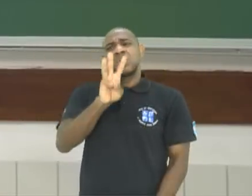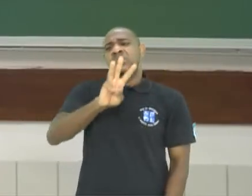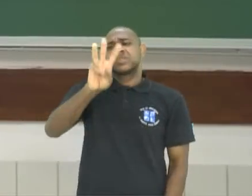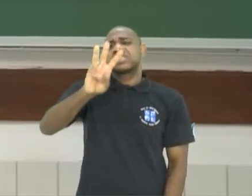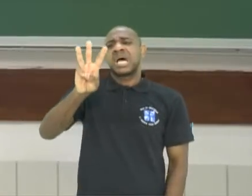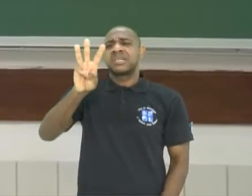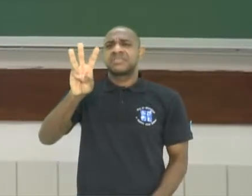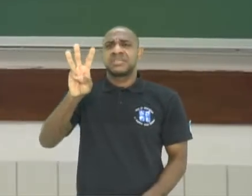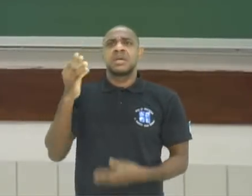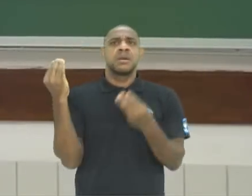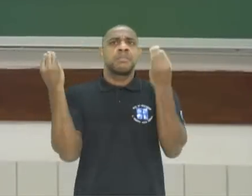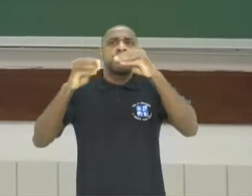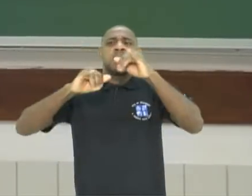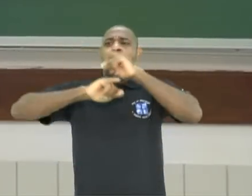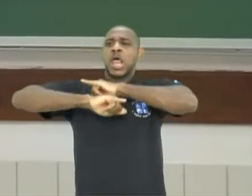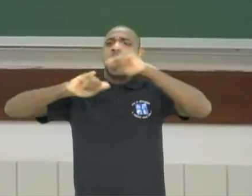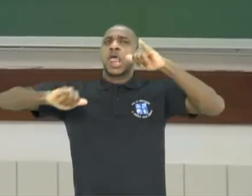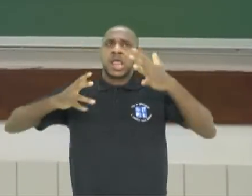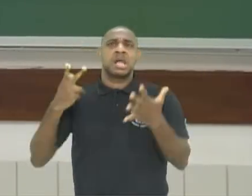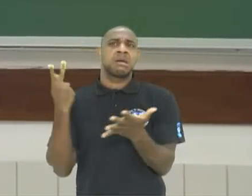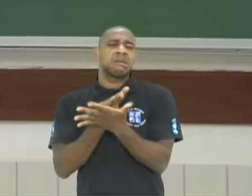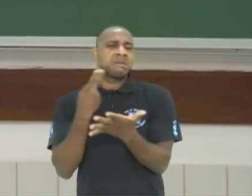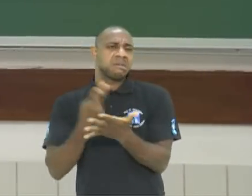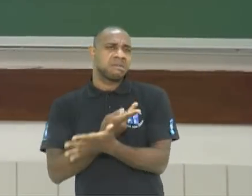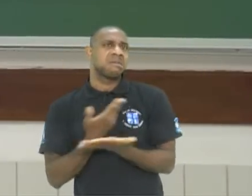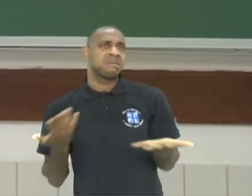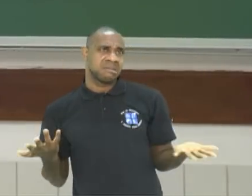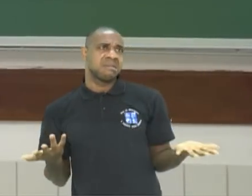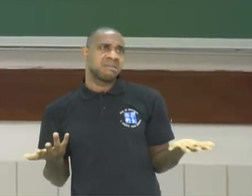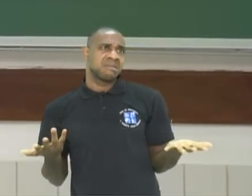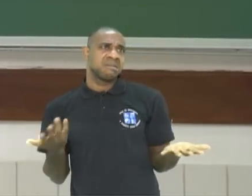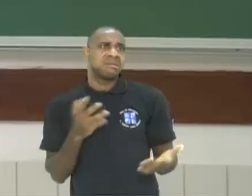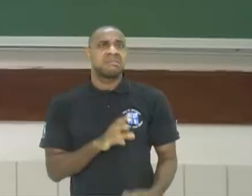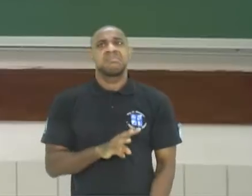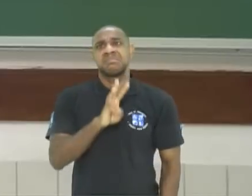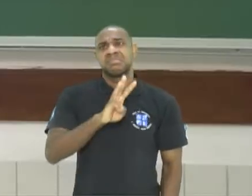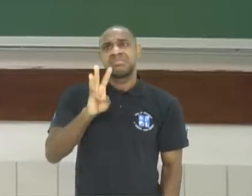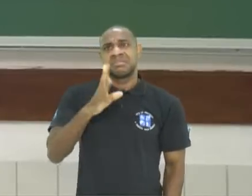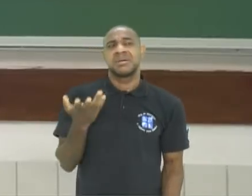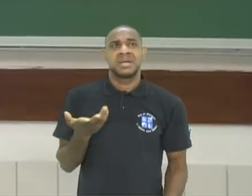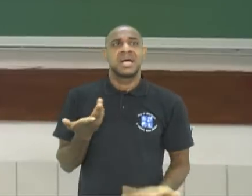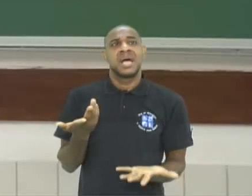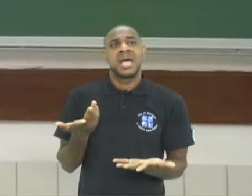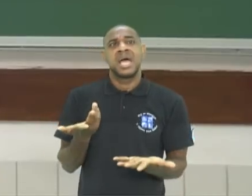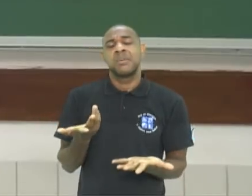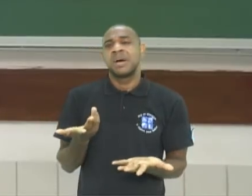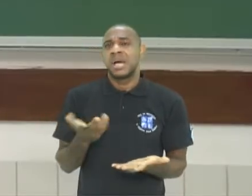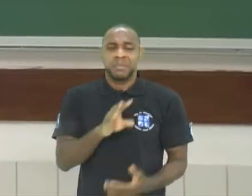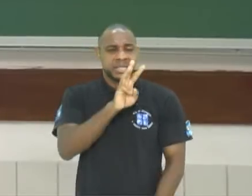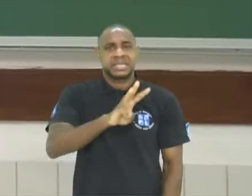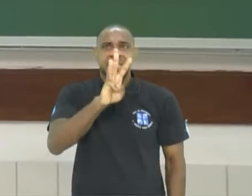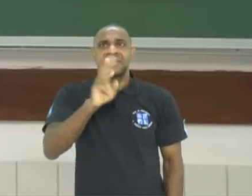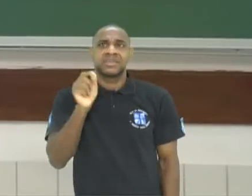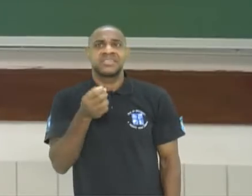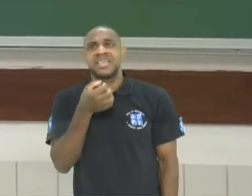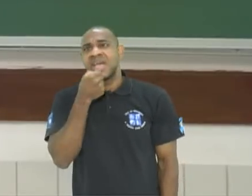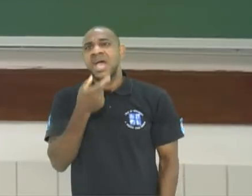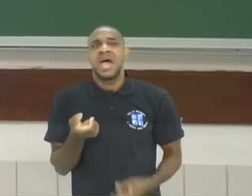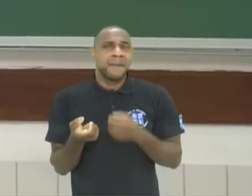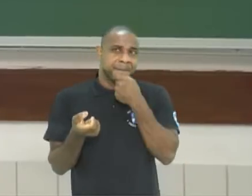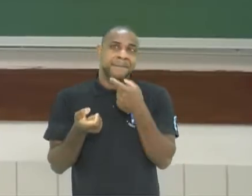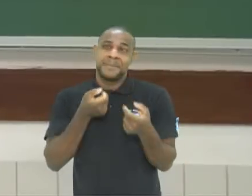está falando, né? Essa página aqui chamada Sensacionalista, que é uma página o quê? De humor. Ela já faz isso para